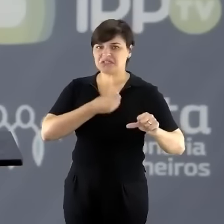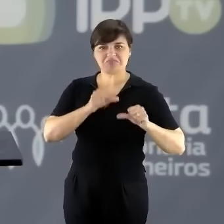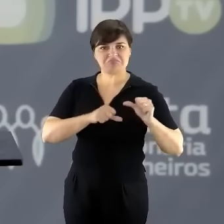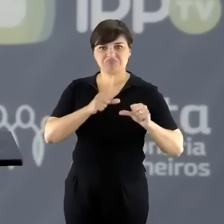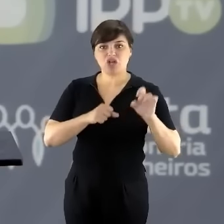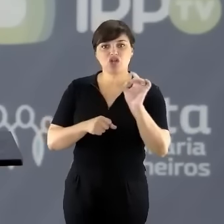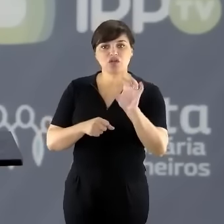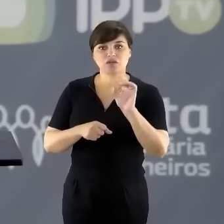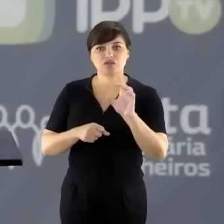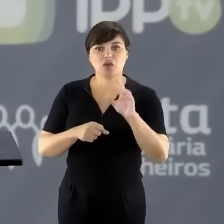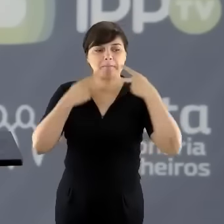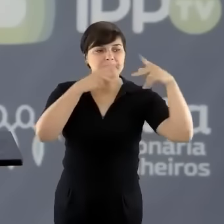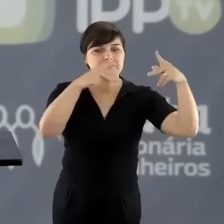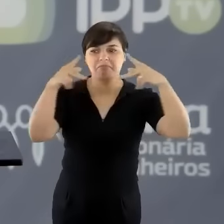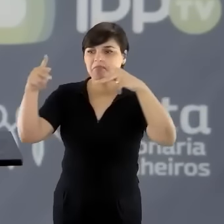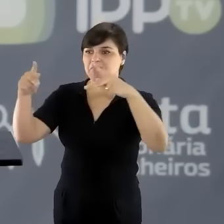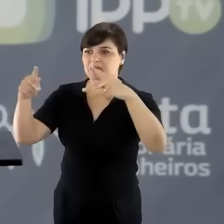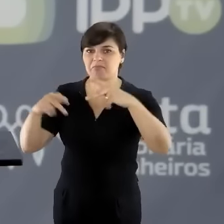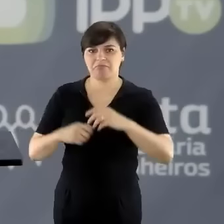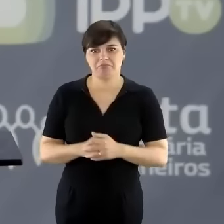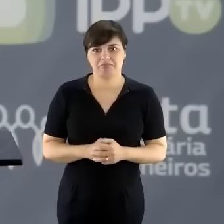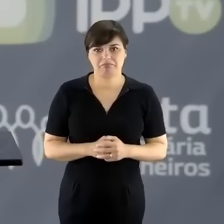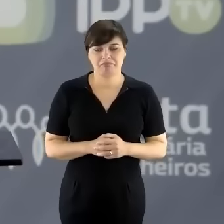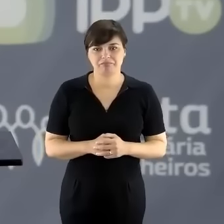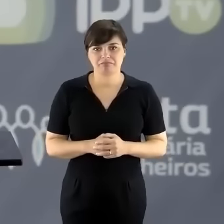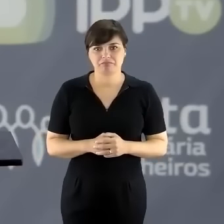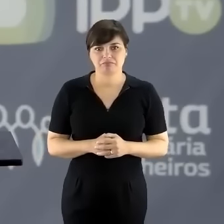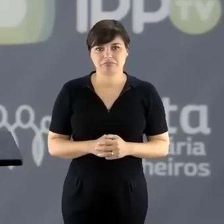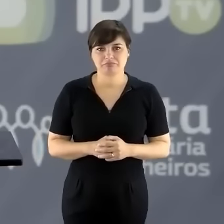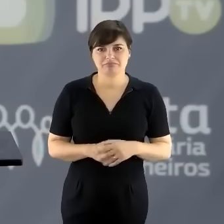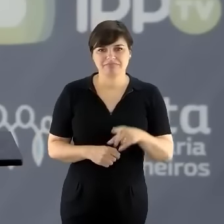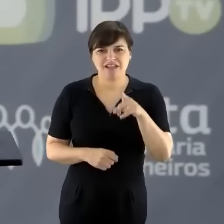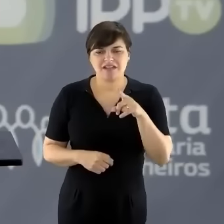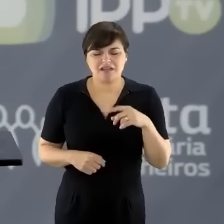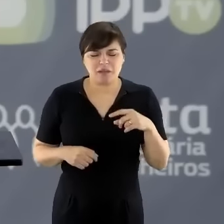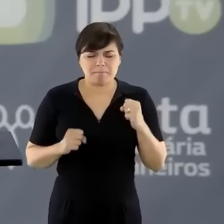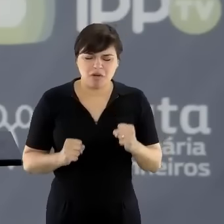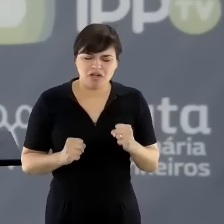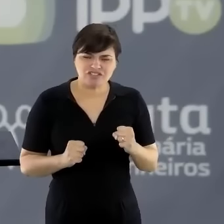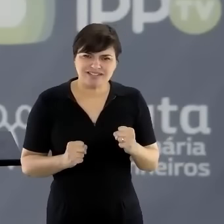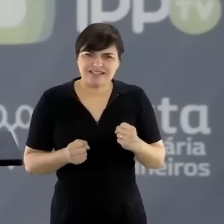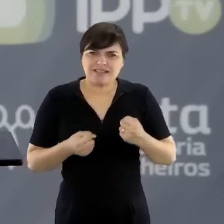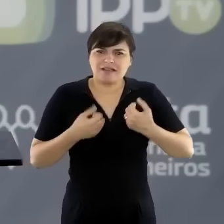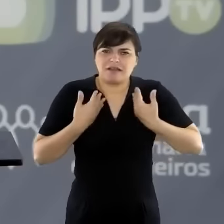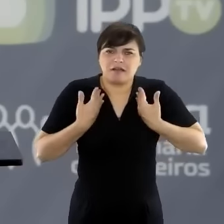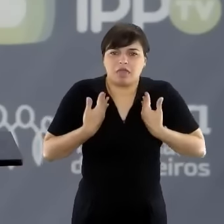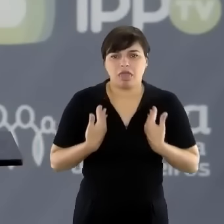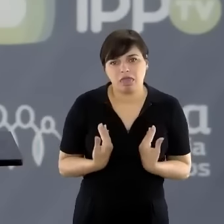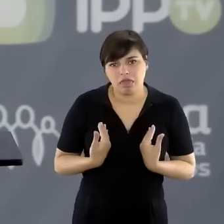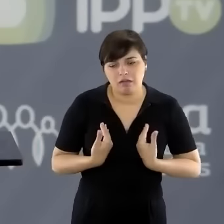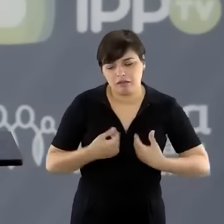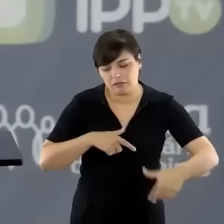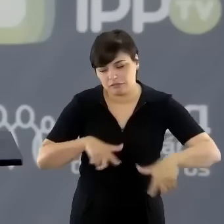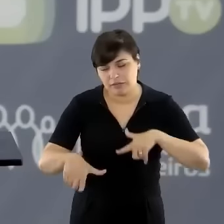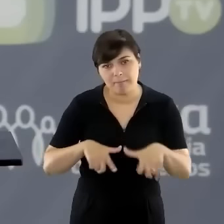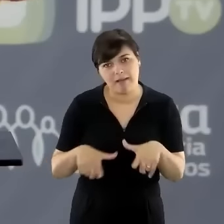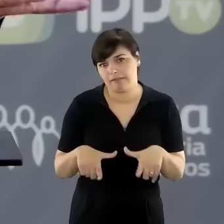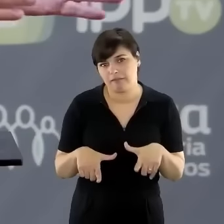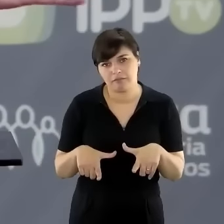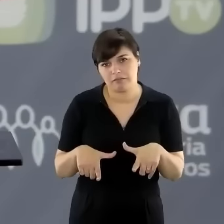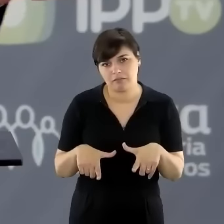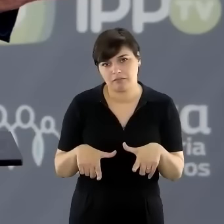risco é o risco de cansar-se na obra e cansar-se da obra é um obreiro